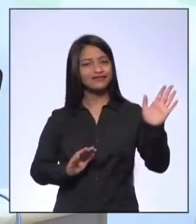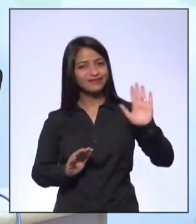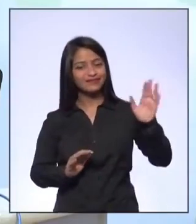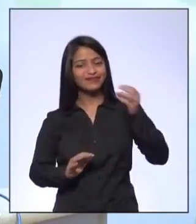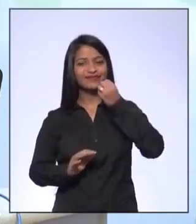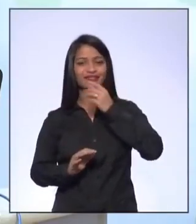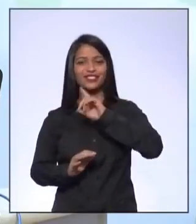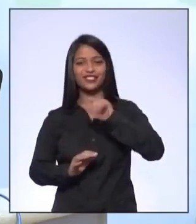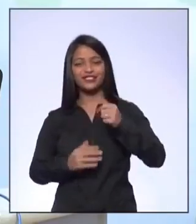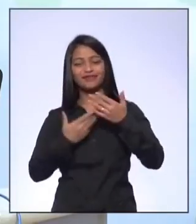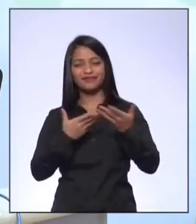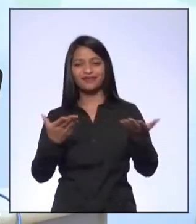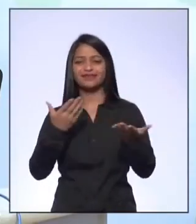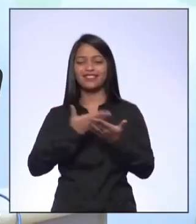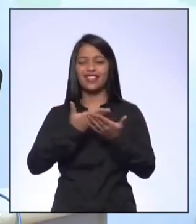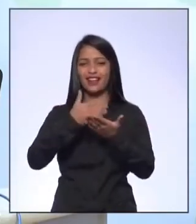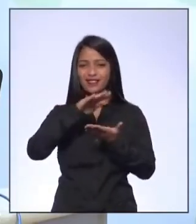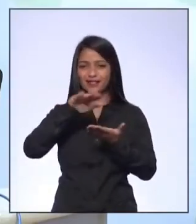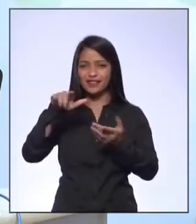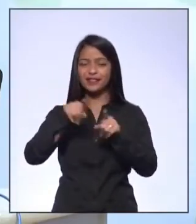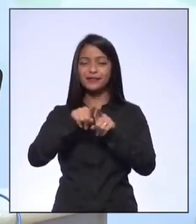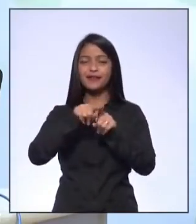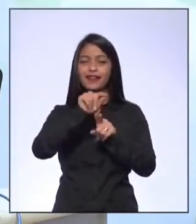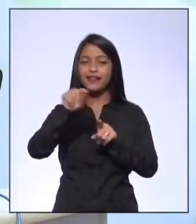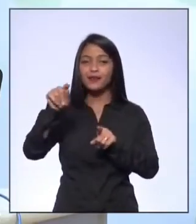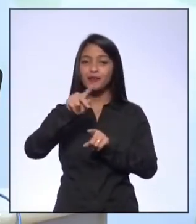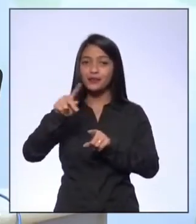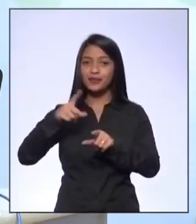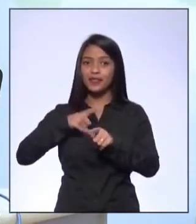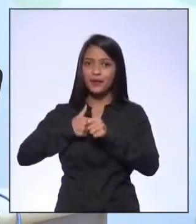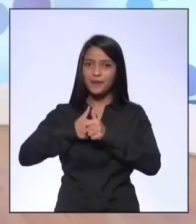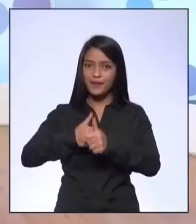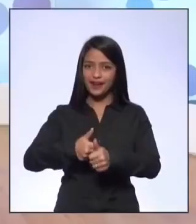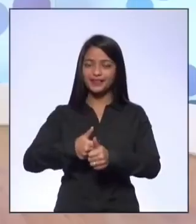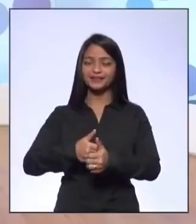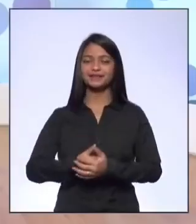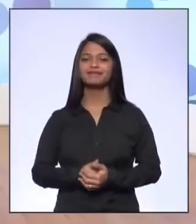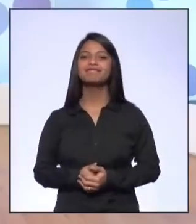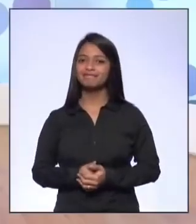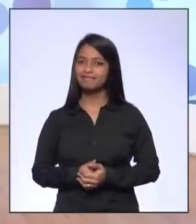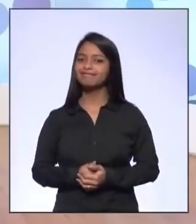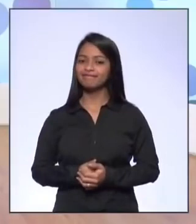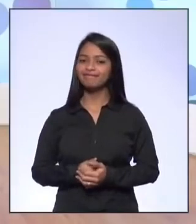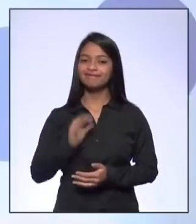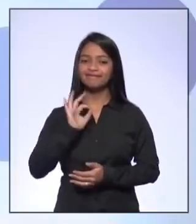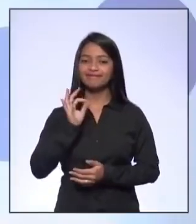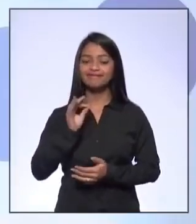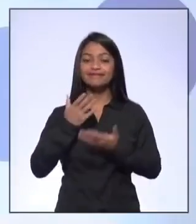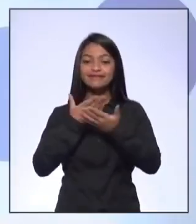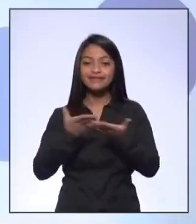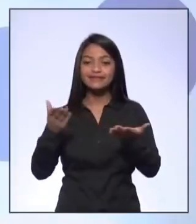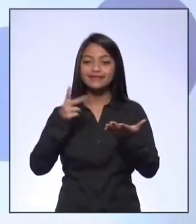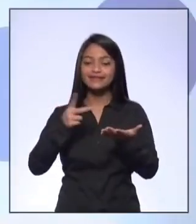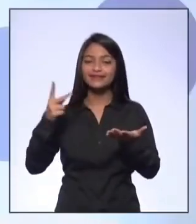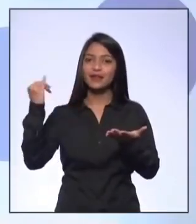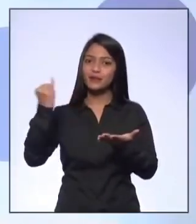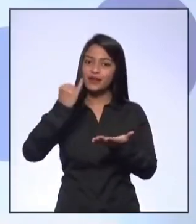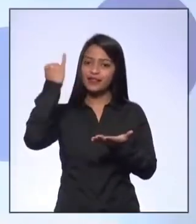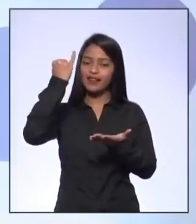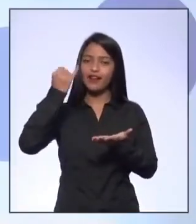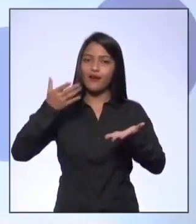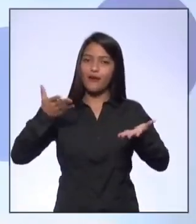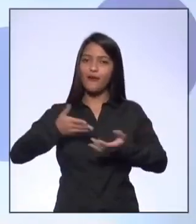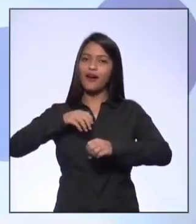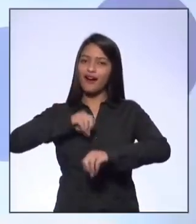dia, estudantes e os professores que nos acompanham aqui no Centro de Mídias. Exatamente, professores, vocês são muito importantes nessa